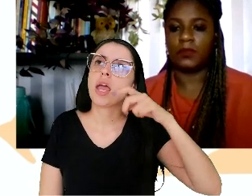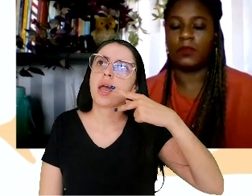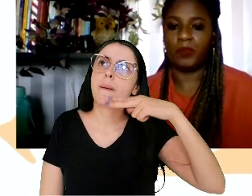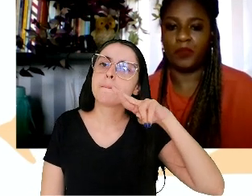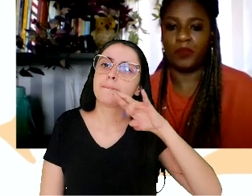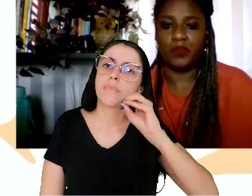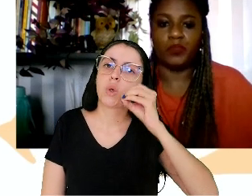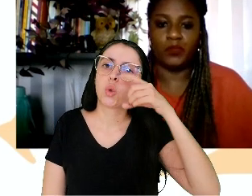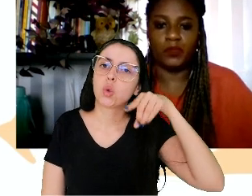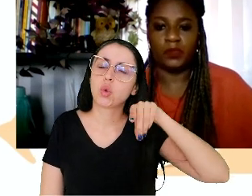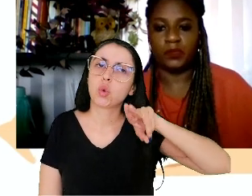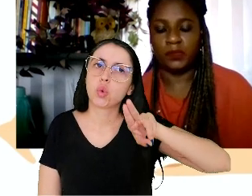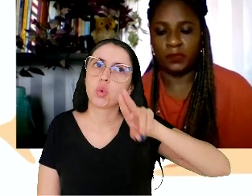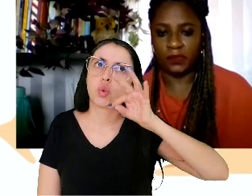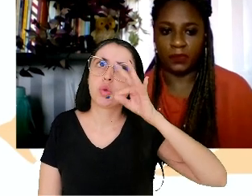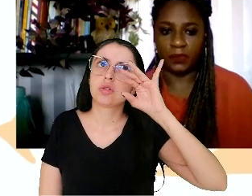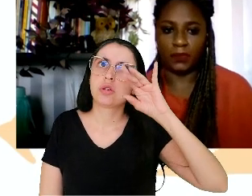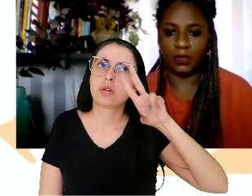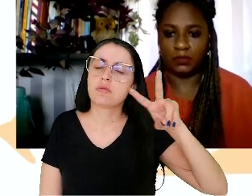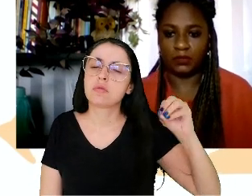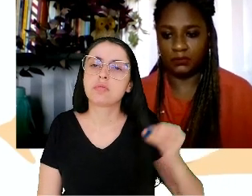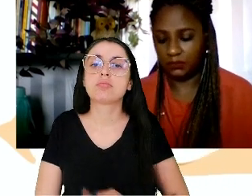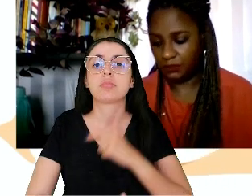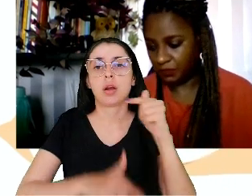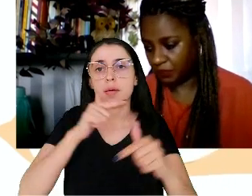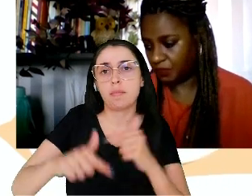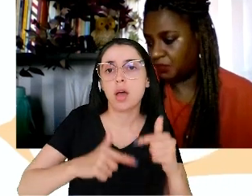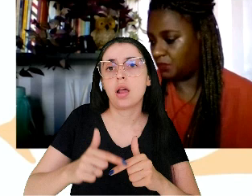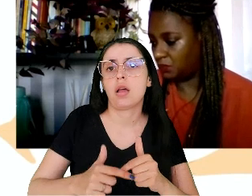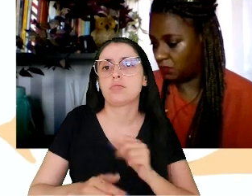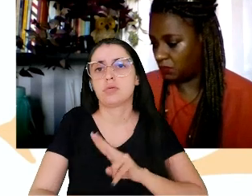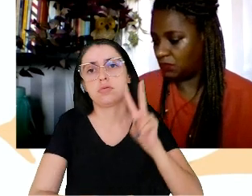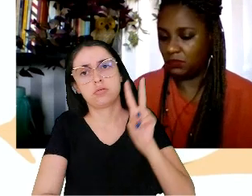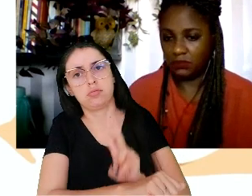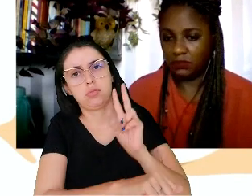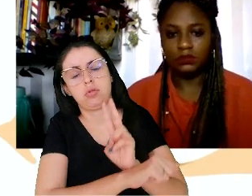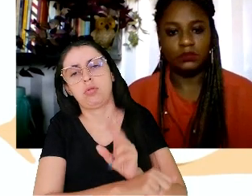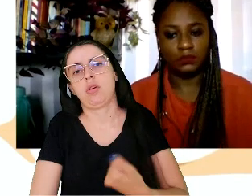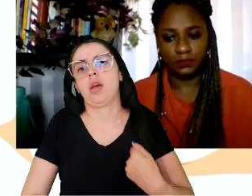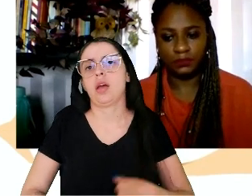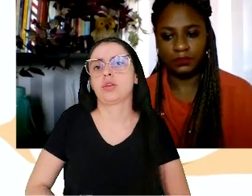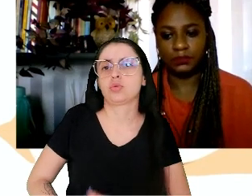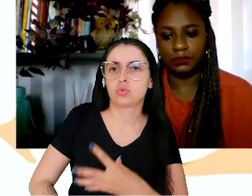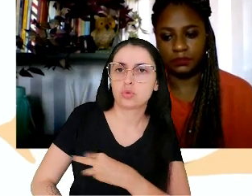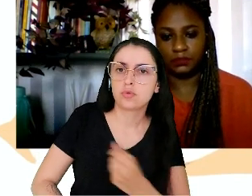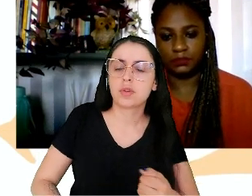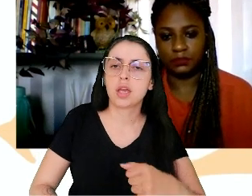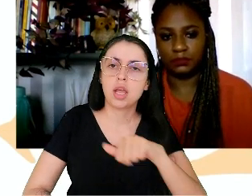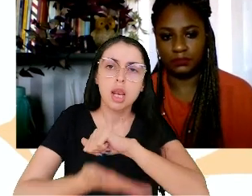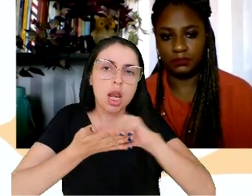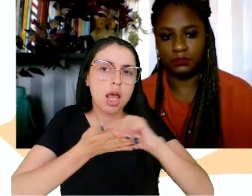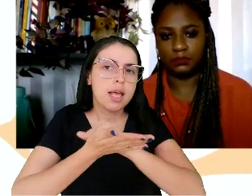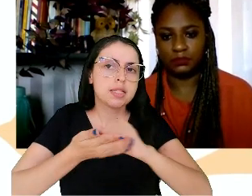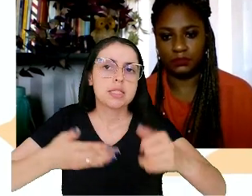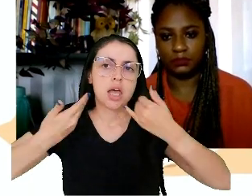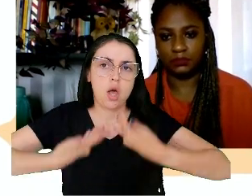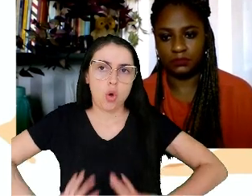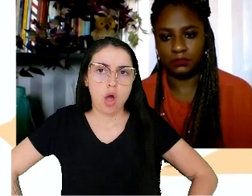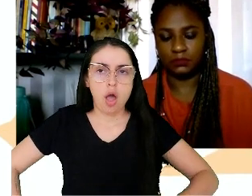trabalho de sustentar os filhos, o trabalho de manter a louça lavada, a roupa